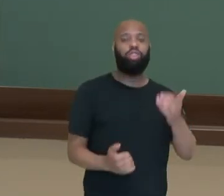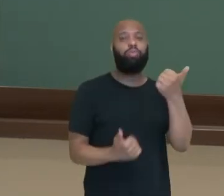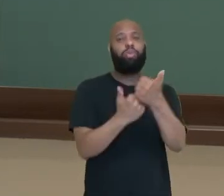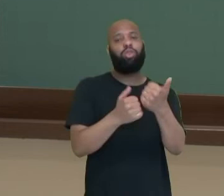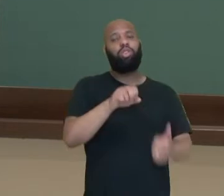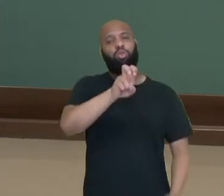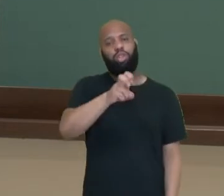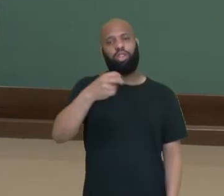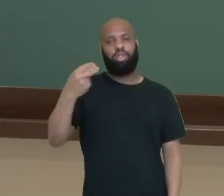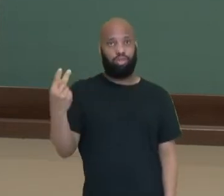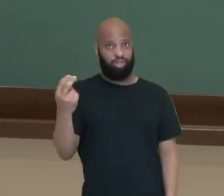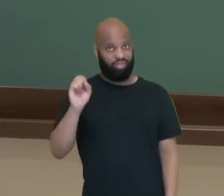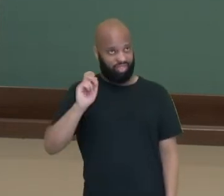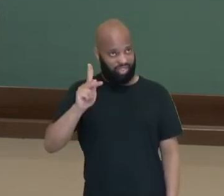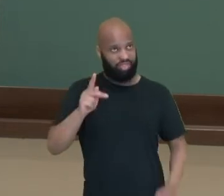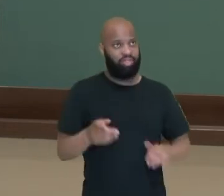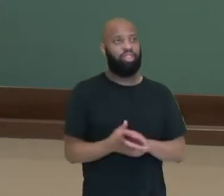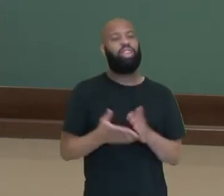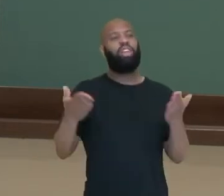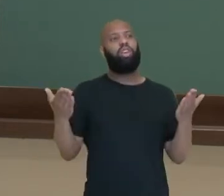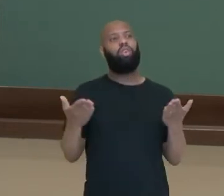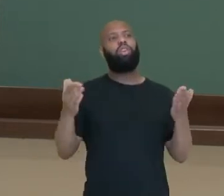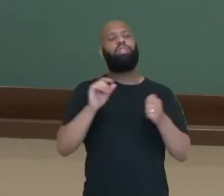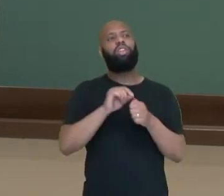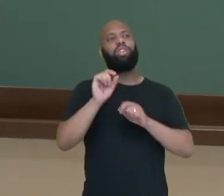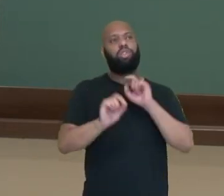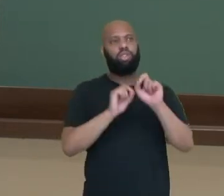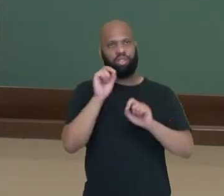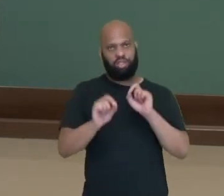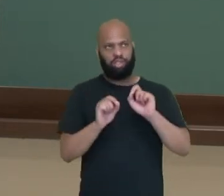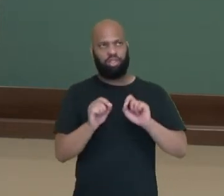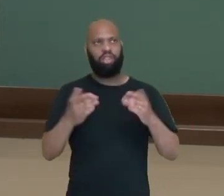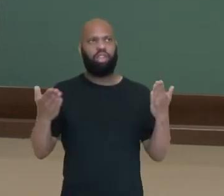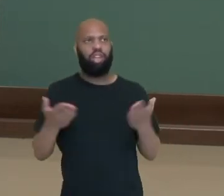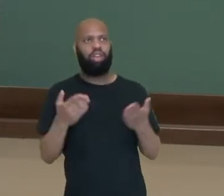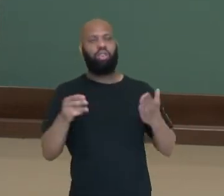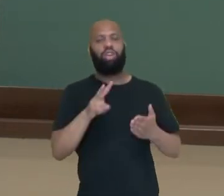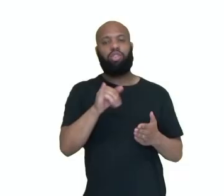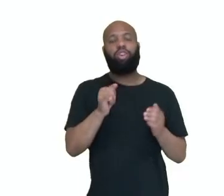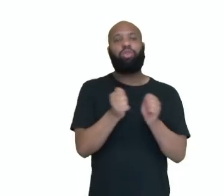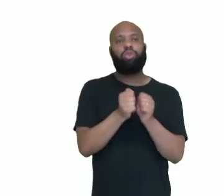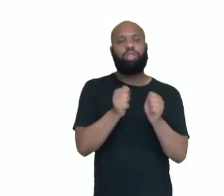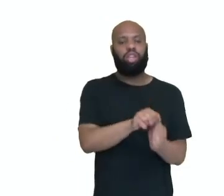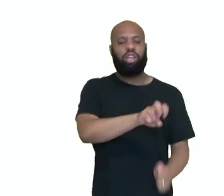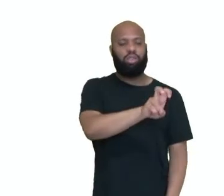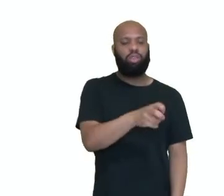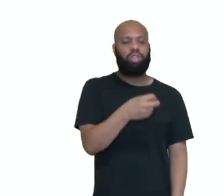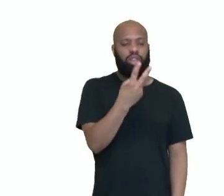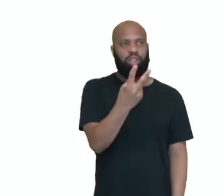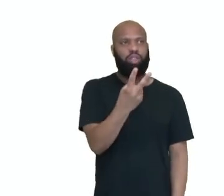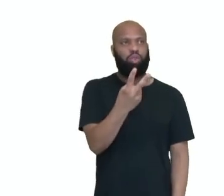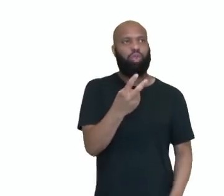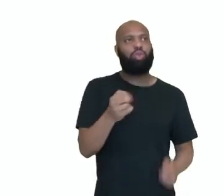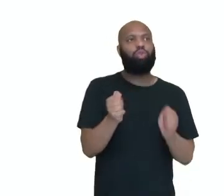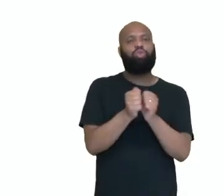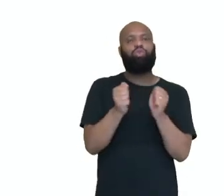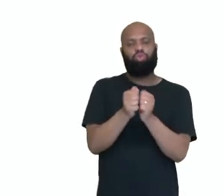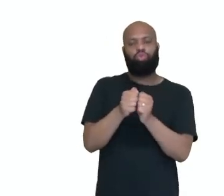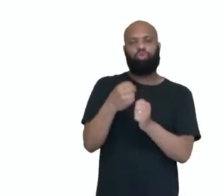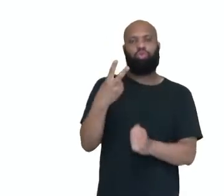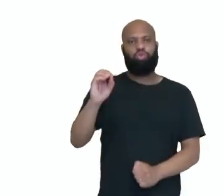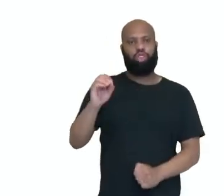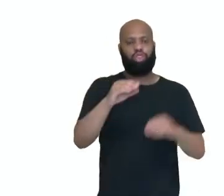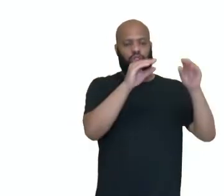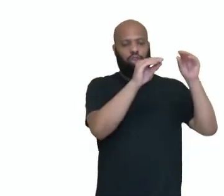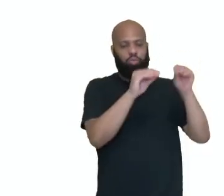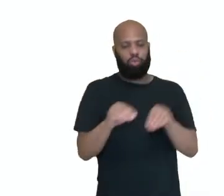valor 52. E aí, o que eu posso fazer? Só juntar o 52 com o 20, né? Então, eu passo o 52 para o